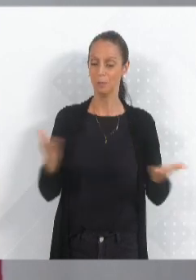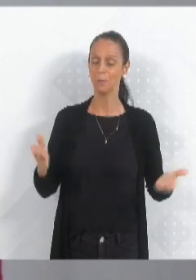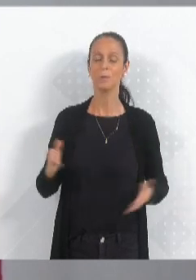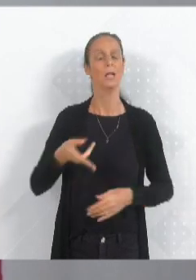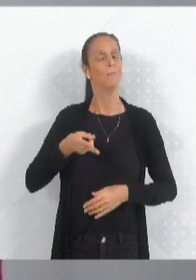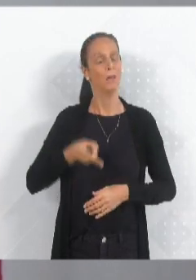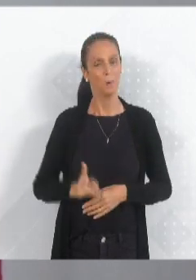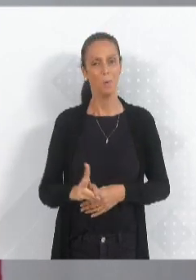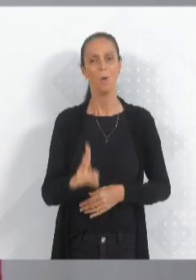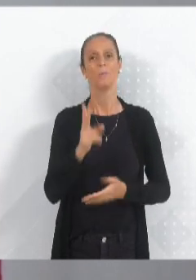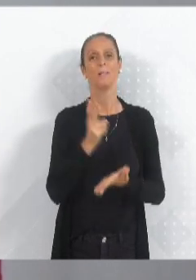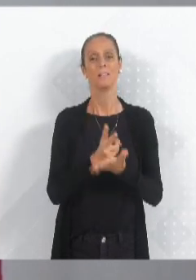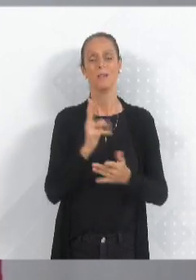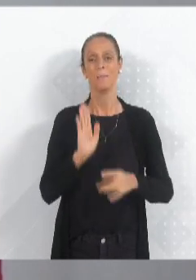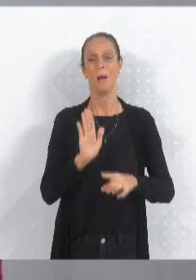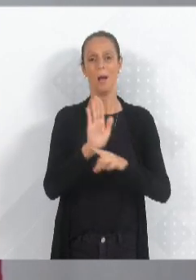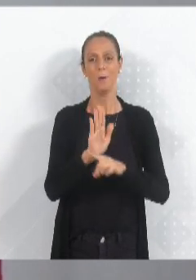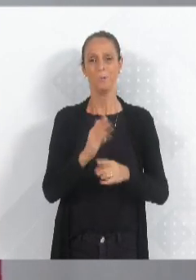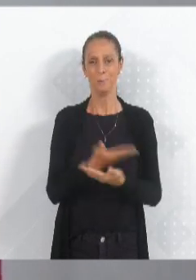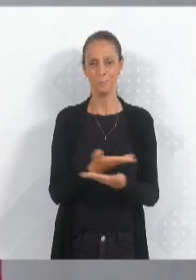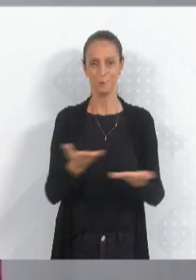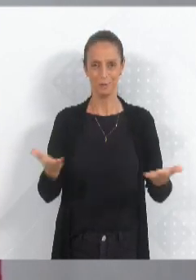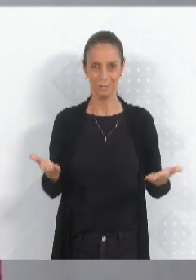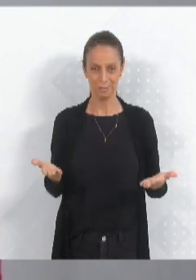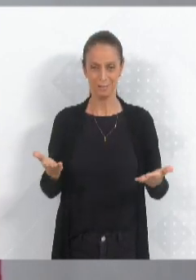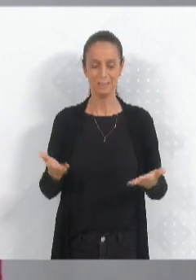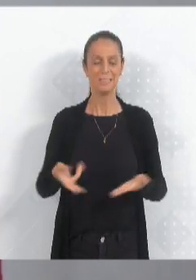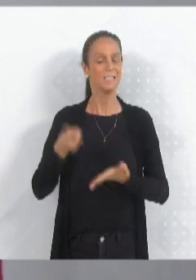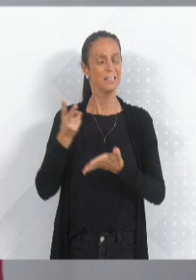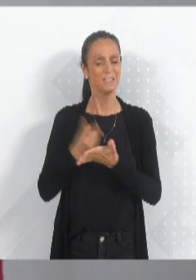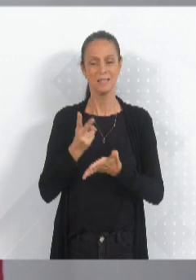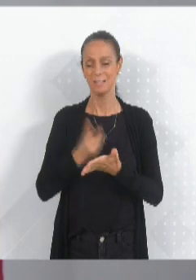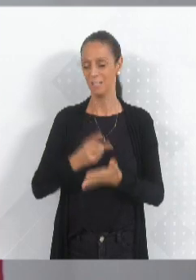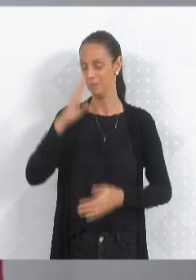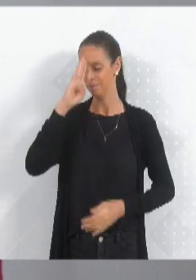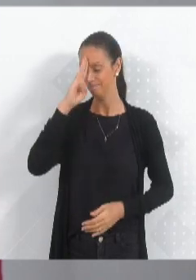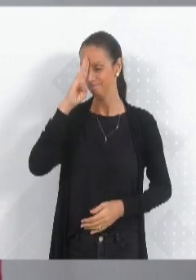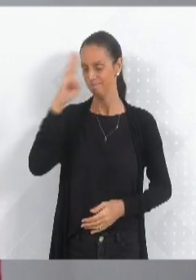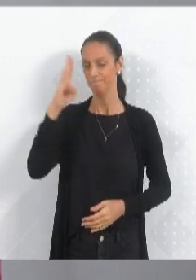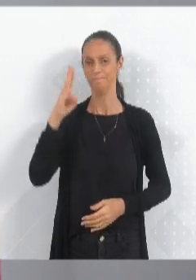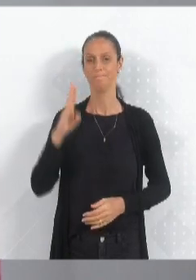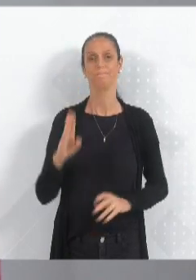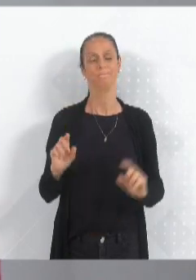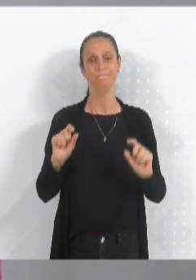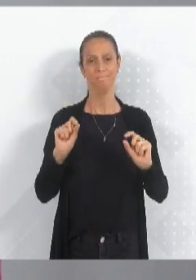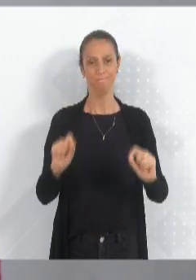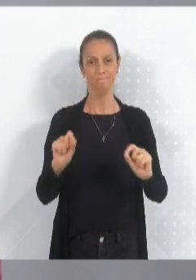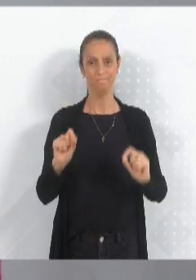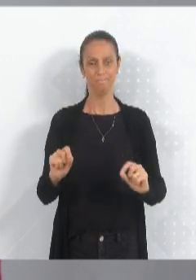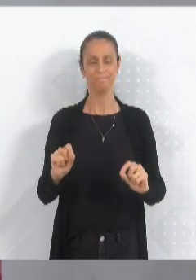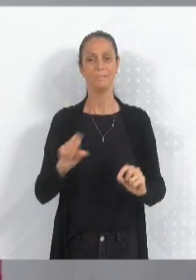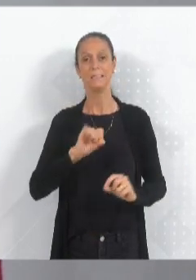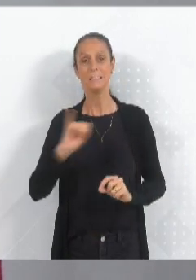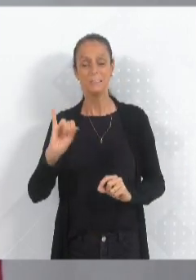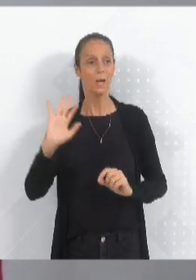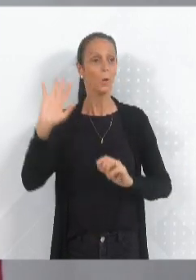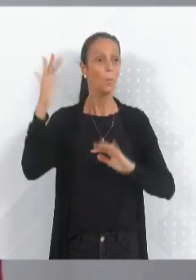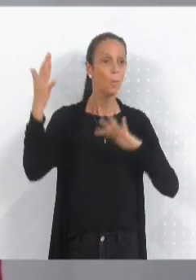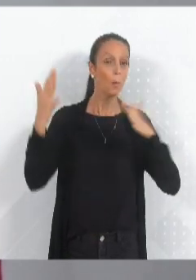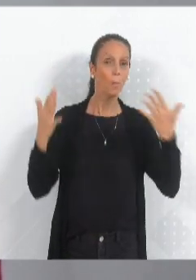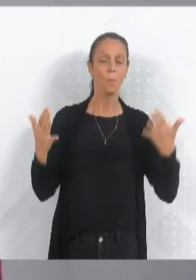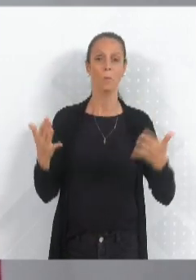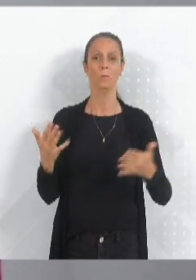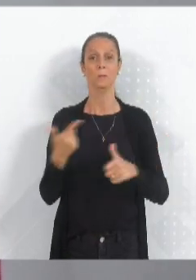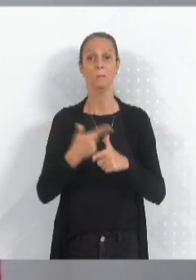faltará Então sempre que sempre e principalmente quando né as catr os